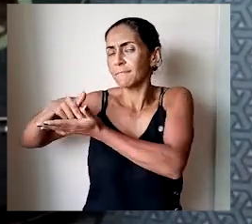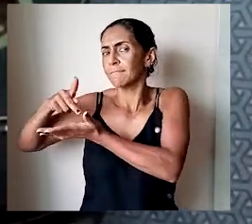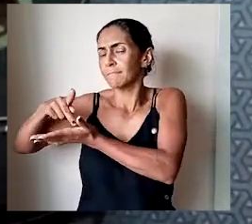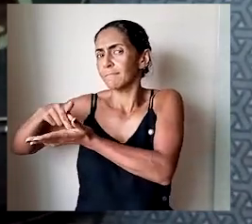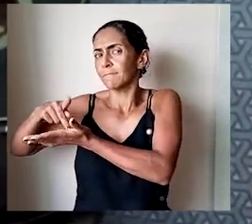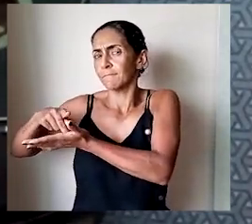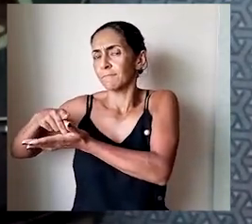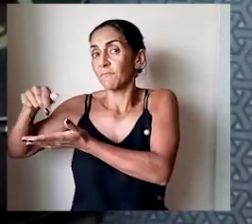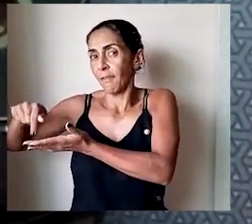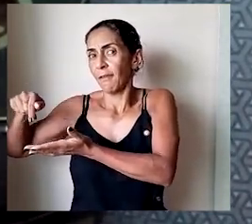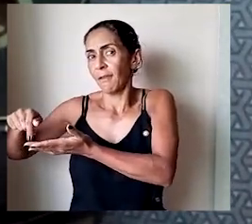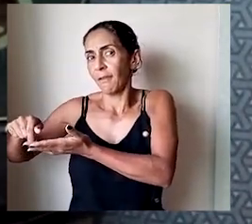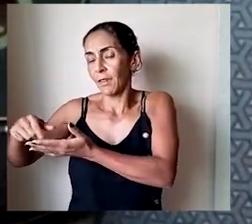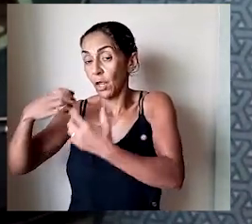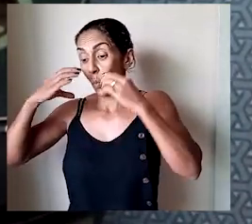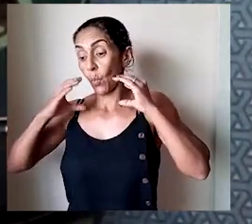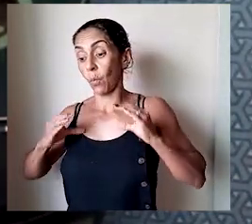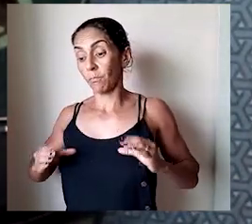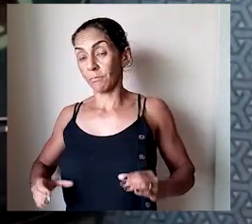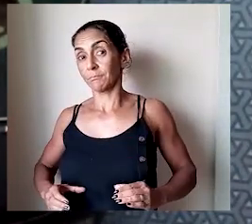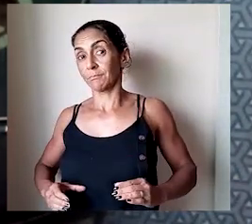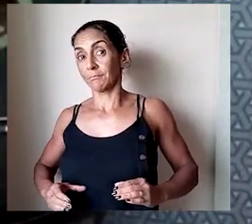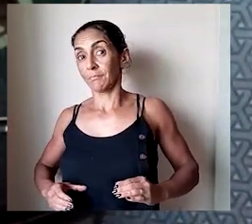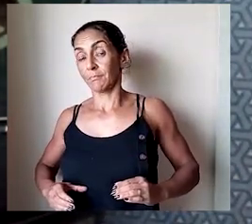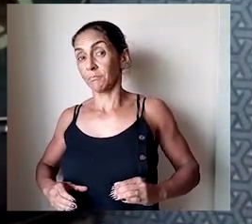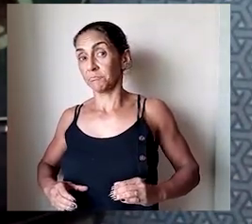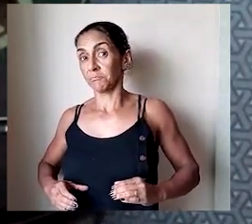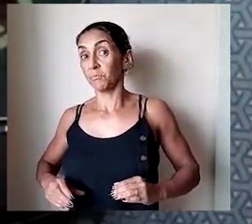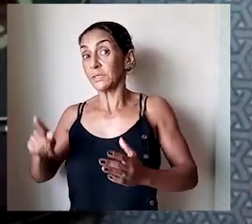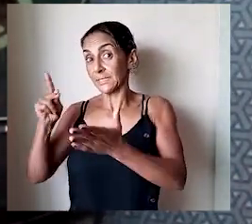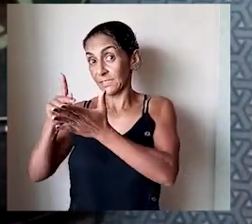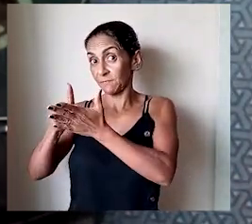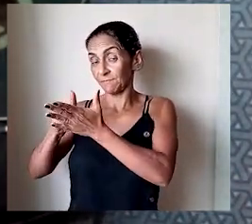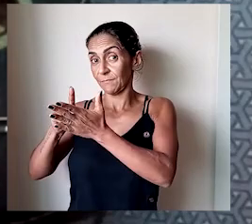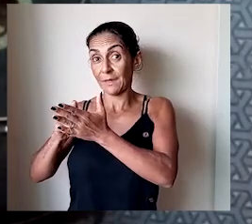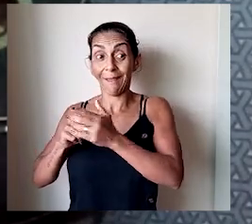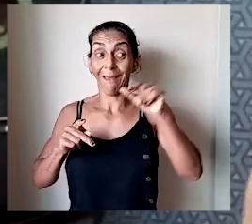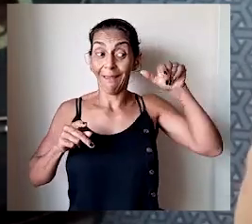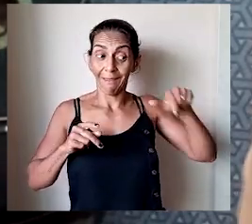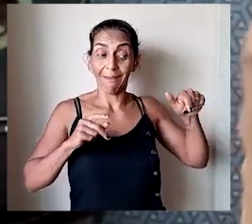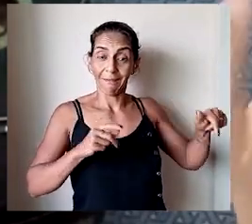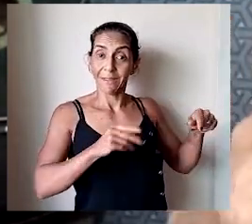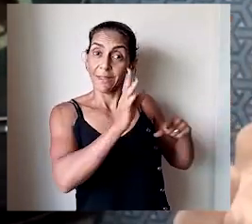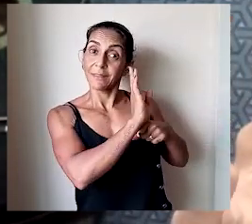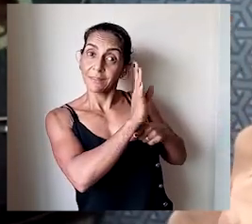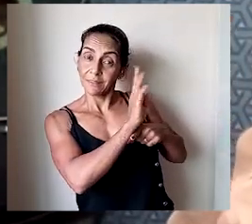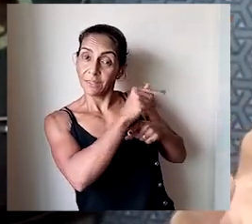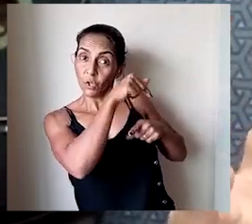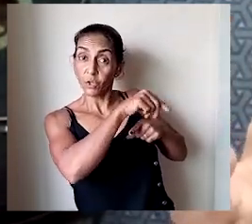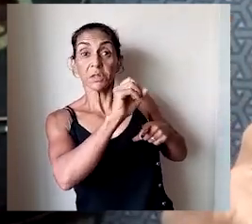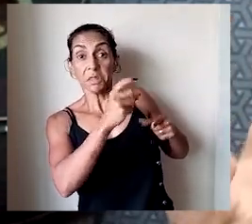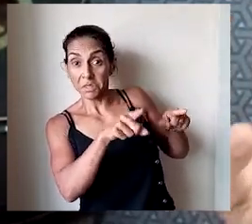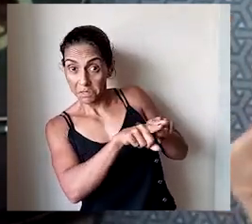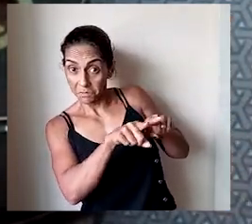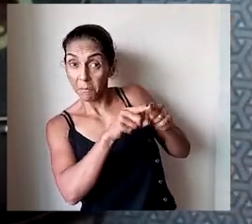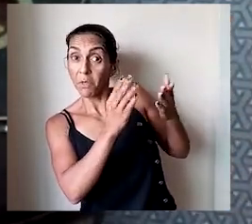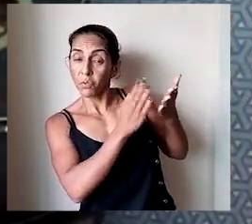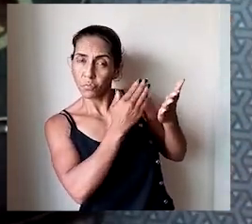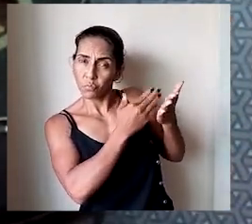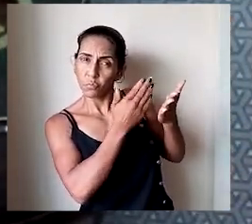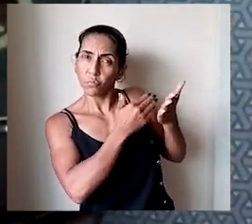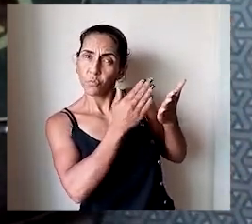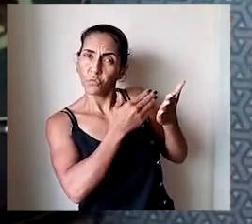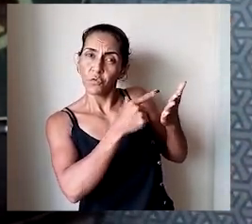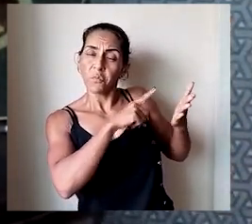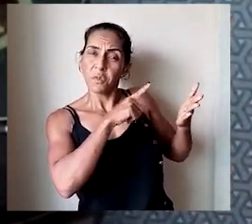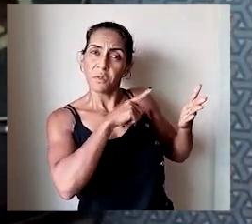ilusório da vilã, que é diferente do livro, mas isso não altera a qualidade de nenhum dos dois. Na verdade,